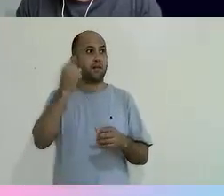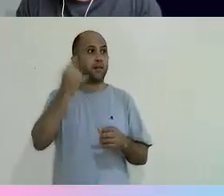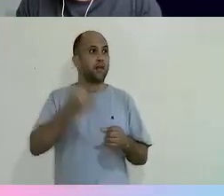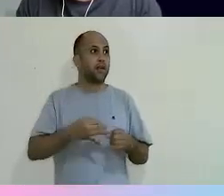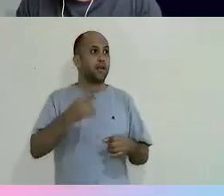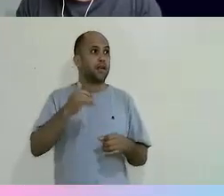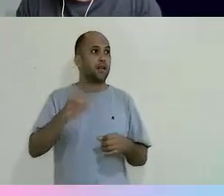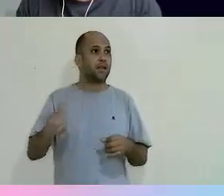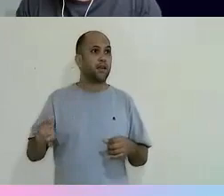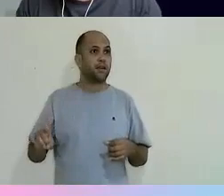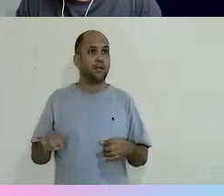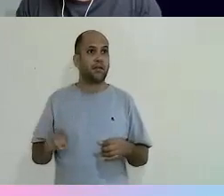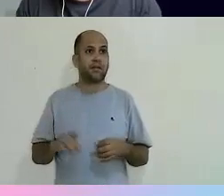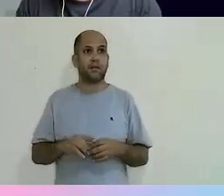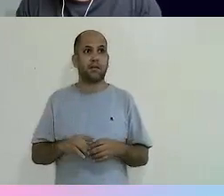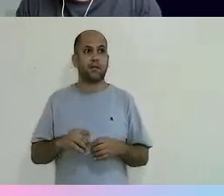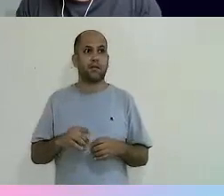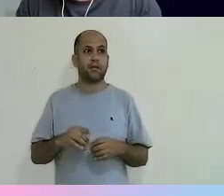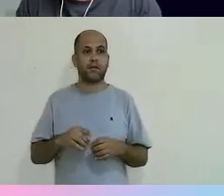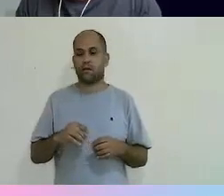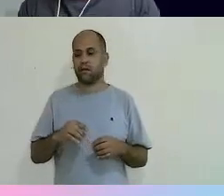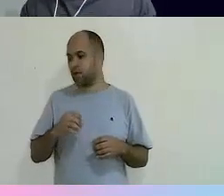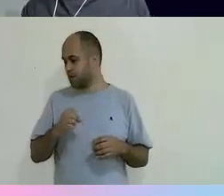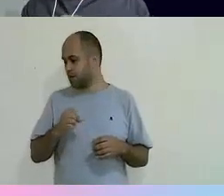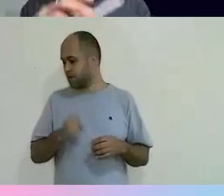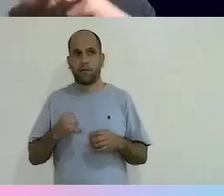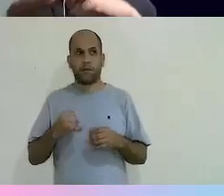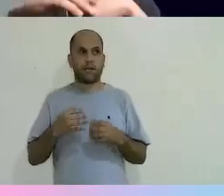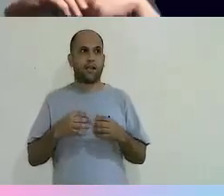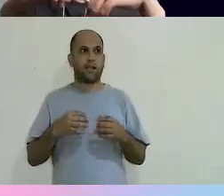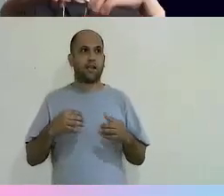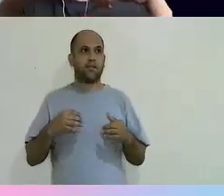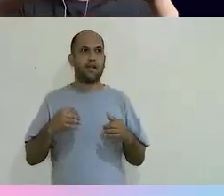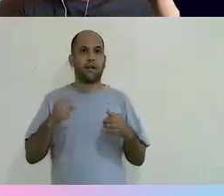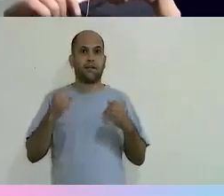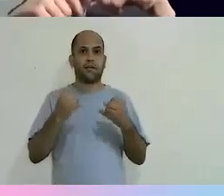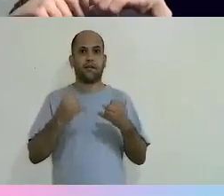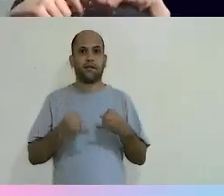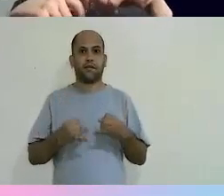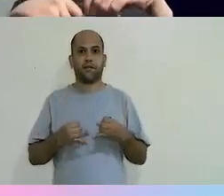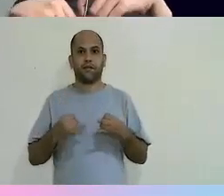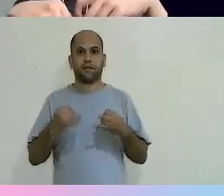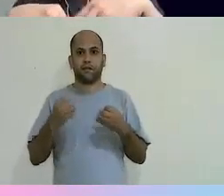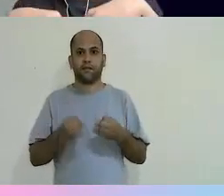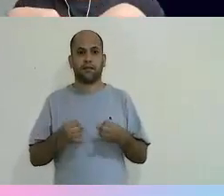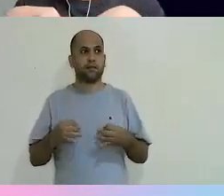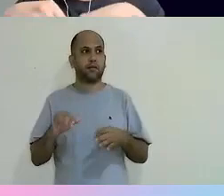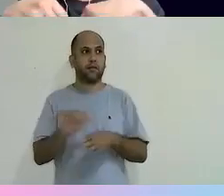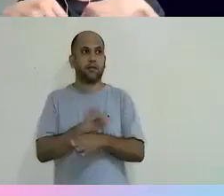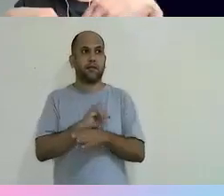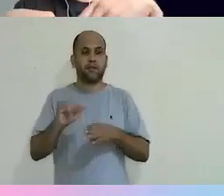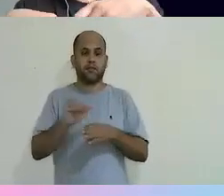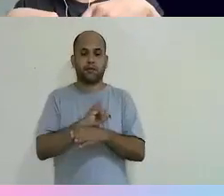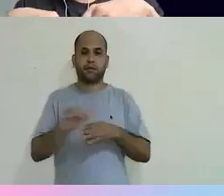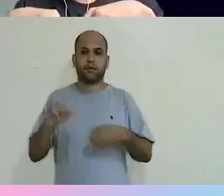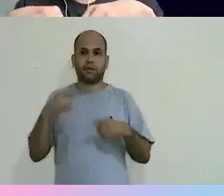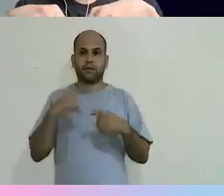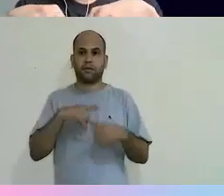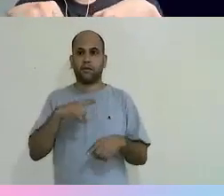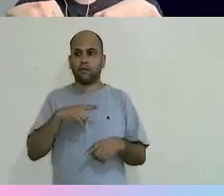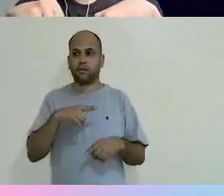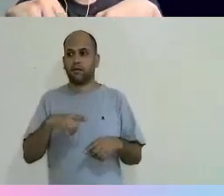aí eu voltava e falava, não, calma, vamos se abrir? O mundo mudou. Quais são as possibilidades que eu tenho? Né? Até de